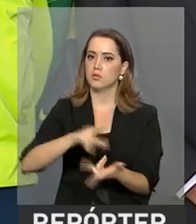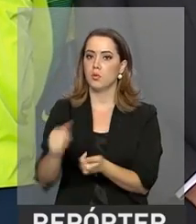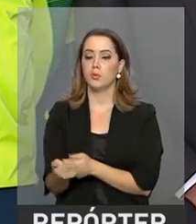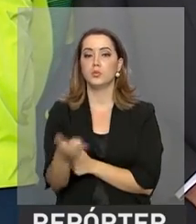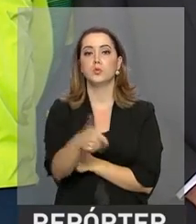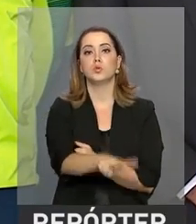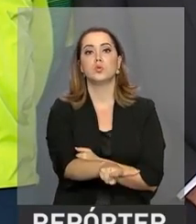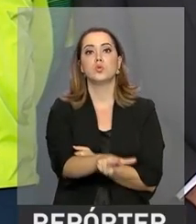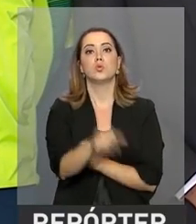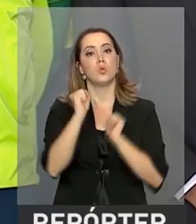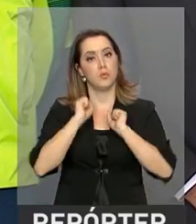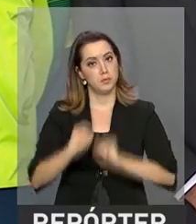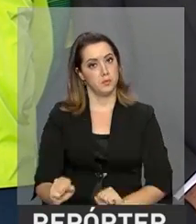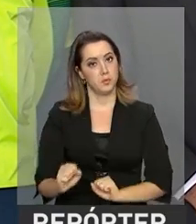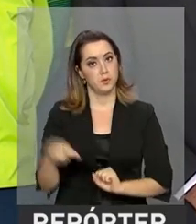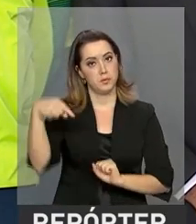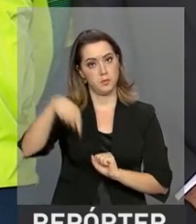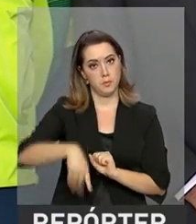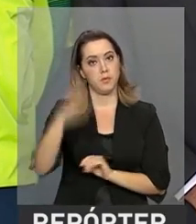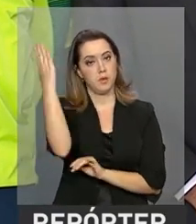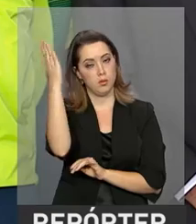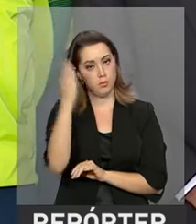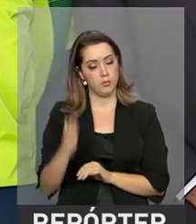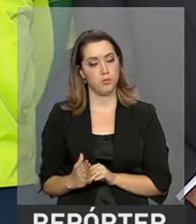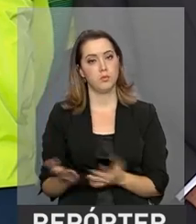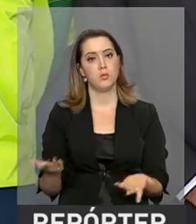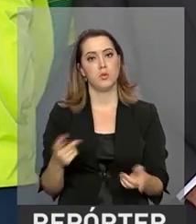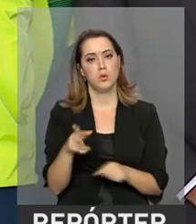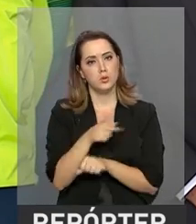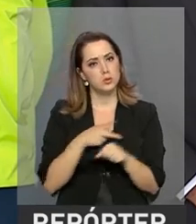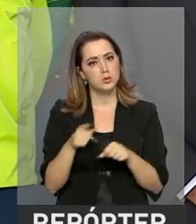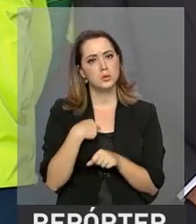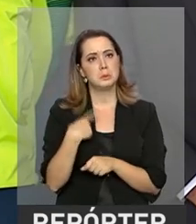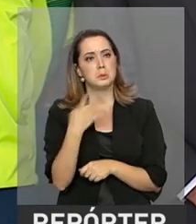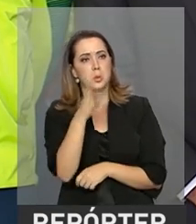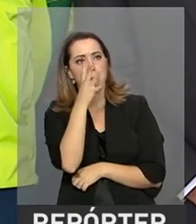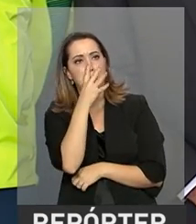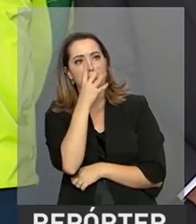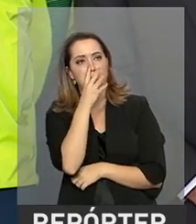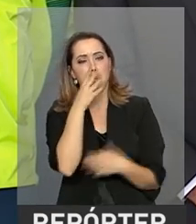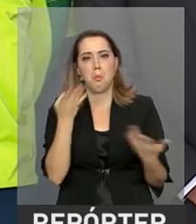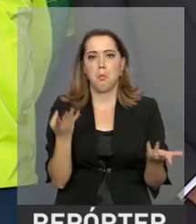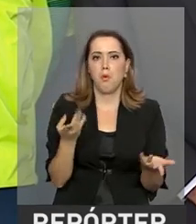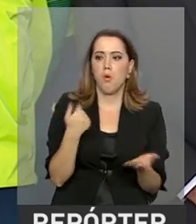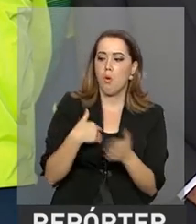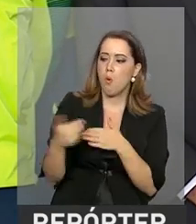vez as potencialidades do nosso país porque todos ficaram admiradíssimo